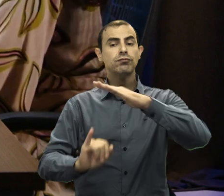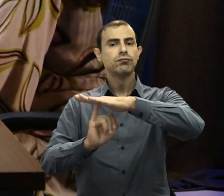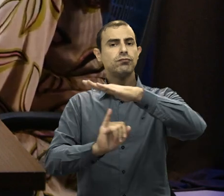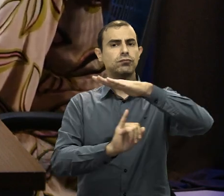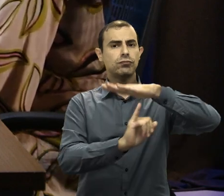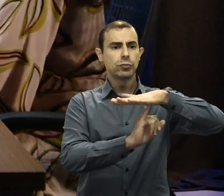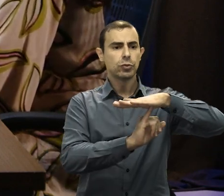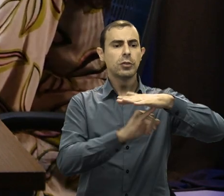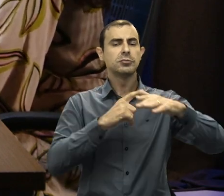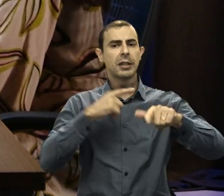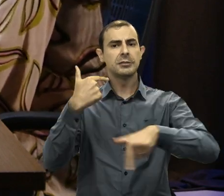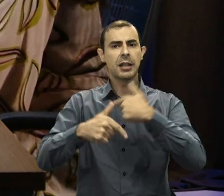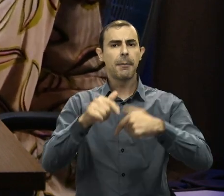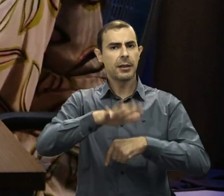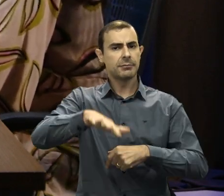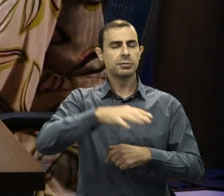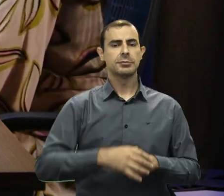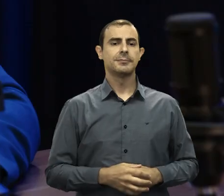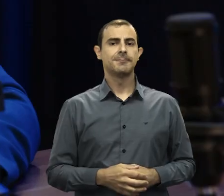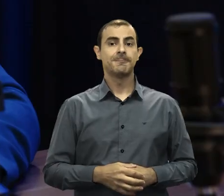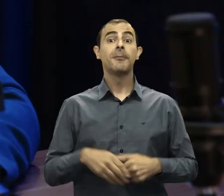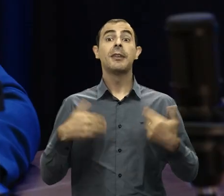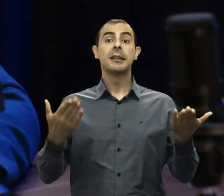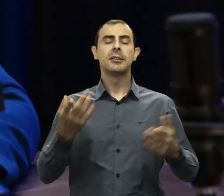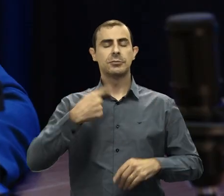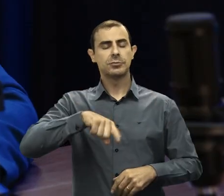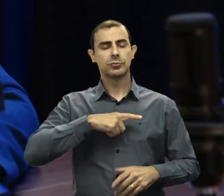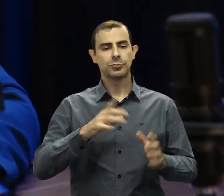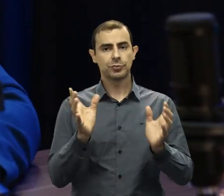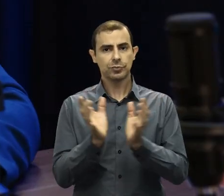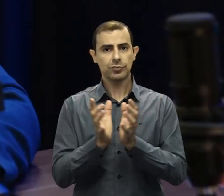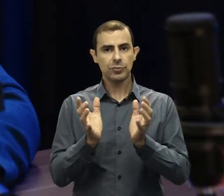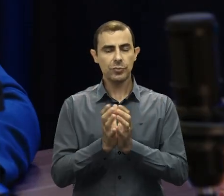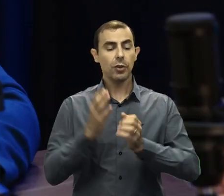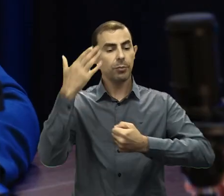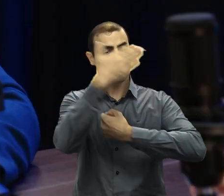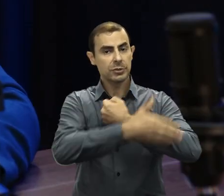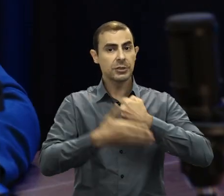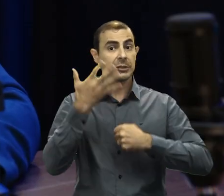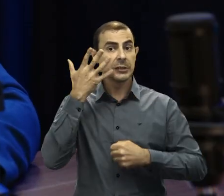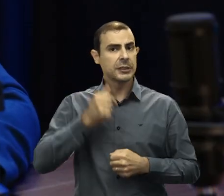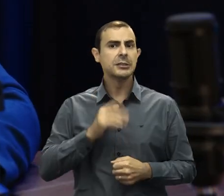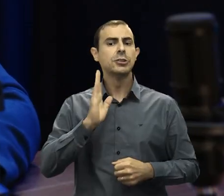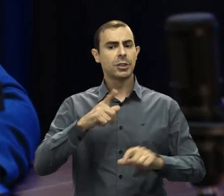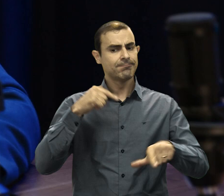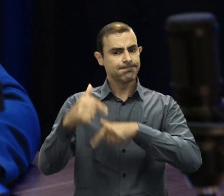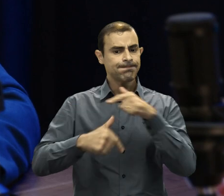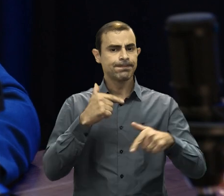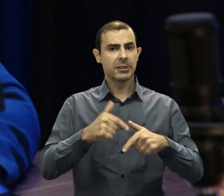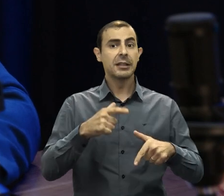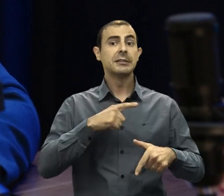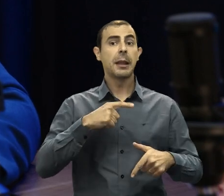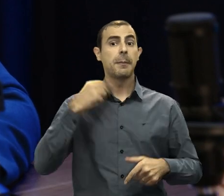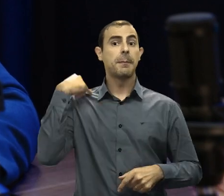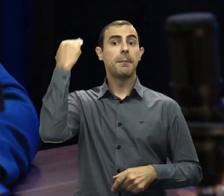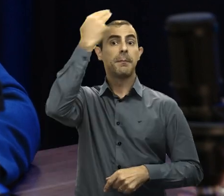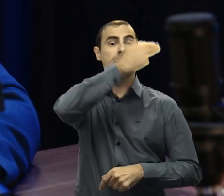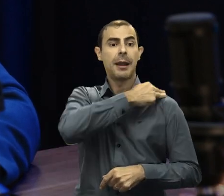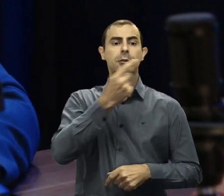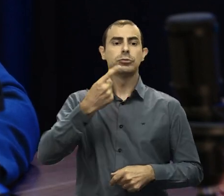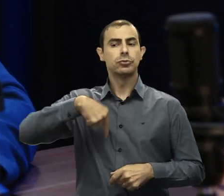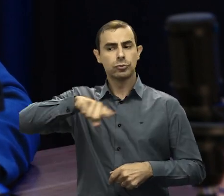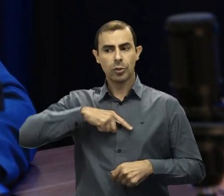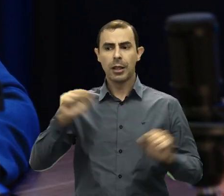com instituições que atuam nesse sentido. Então, a Comissão de Proteção à Infância, ela já está atuando. Nós fizemos aí no mês de maio